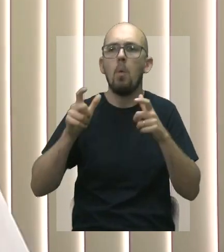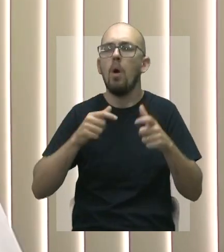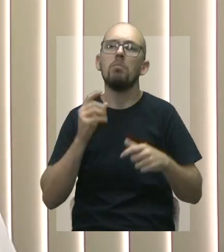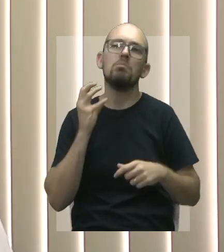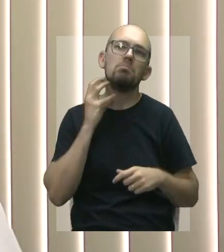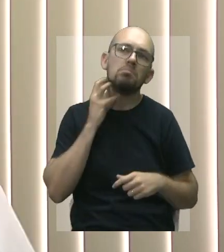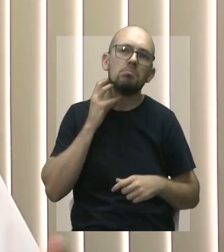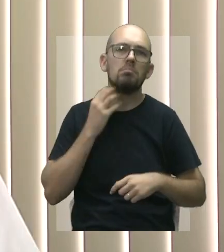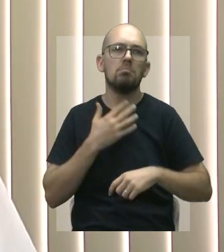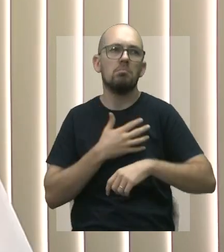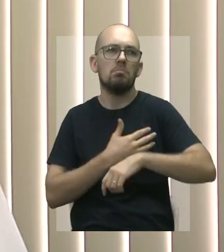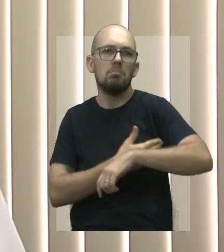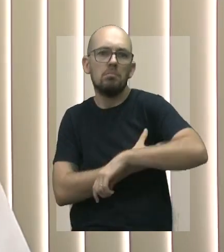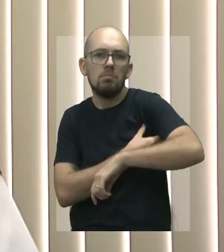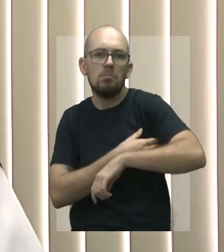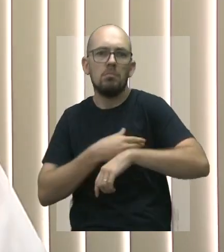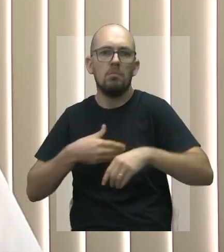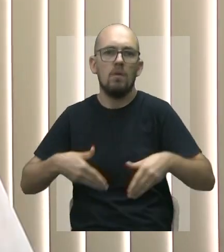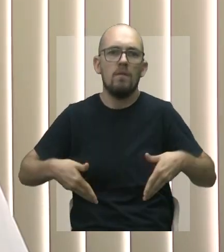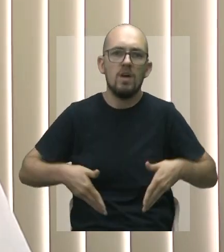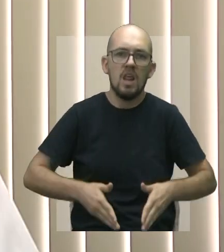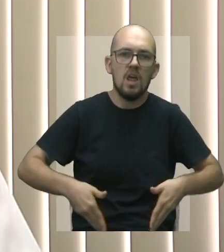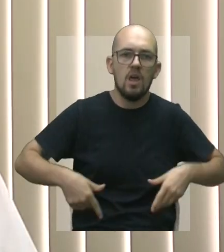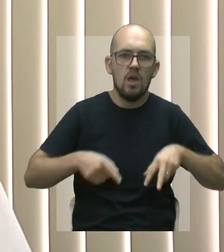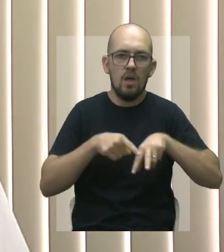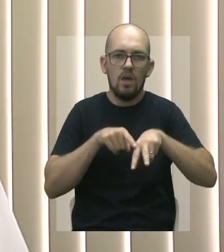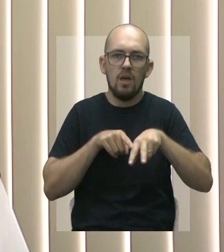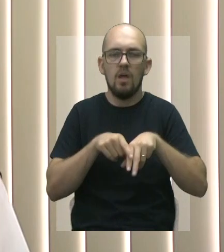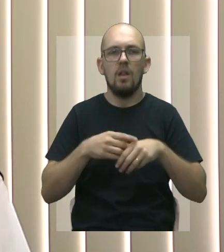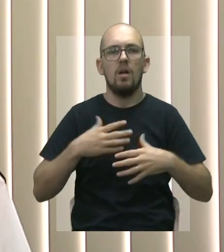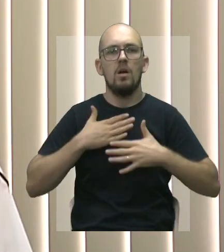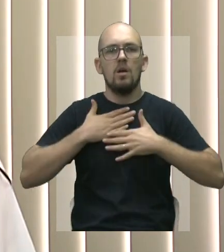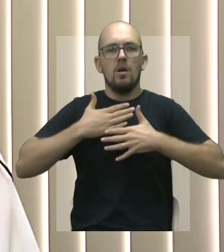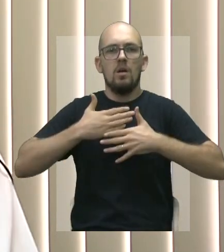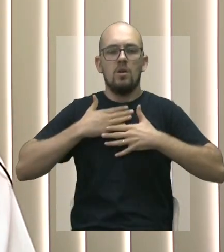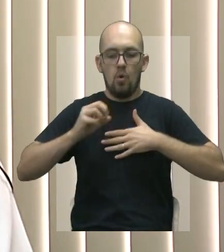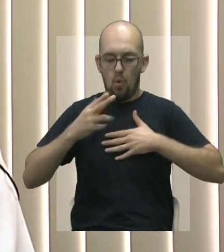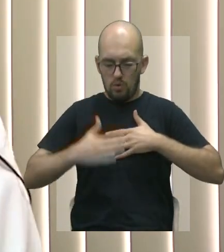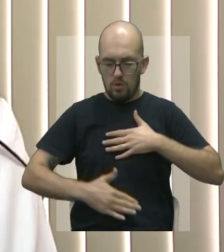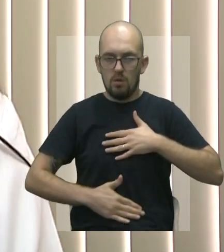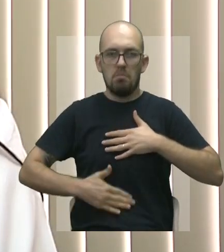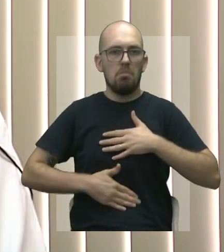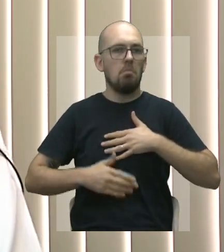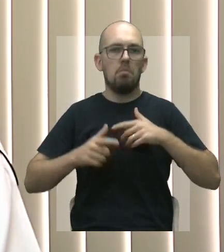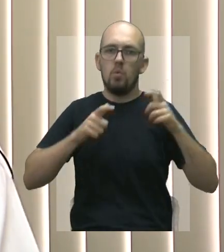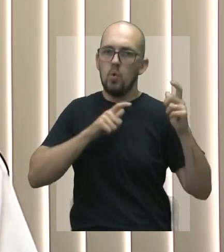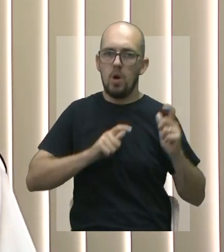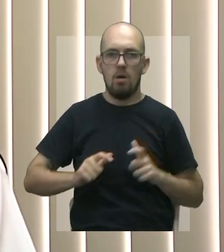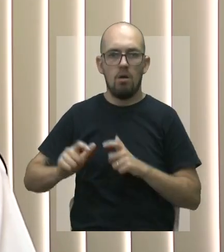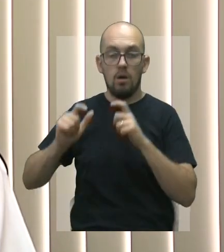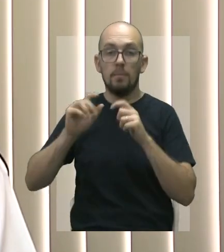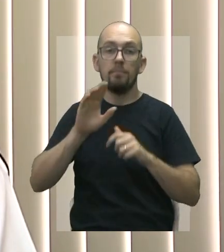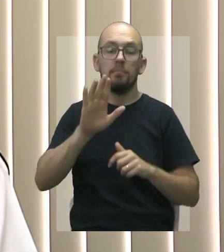região da axila, região da virilha, tórax e abdômen. Os linfomas, quando eles